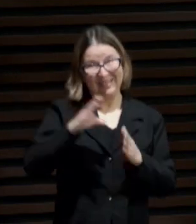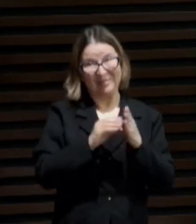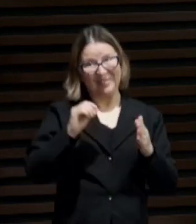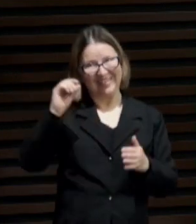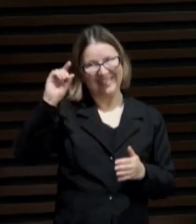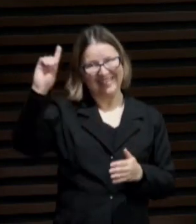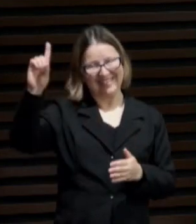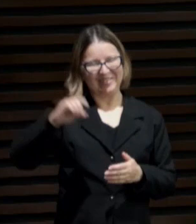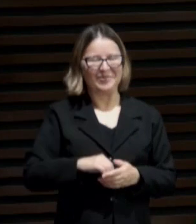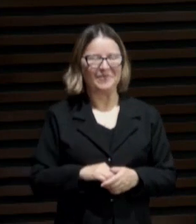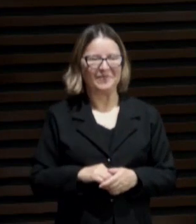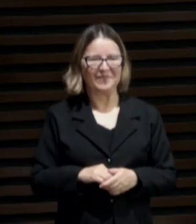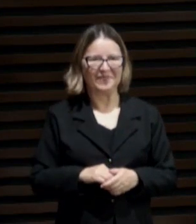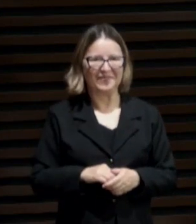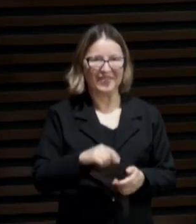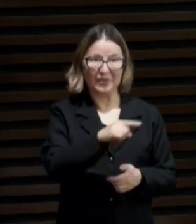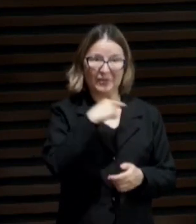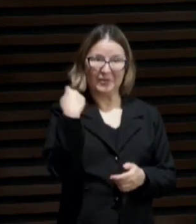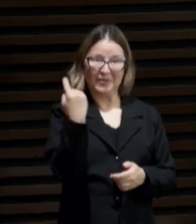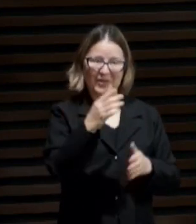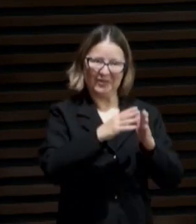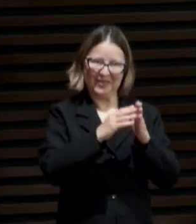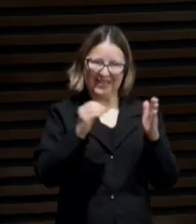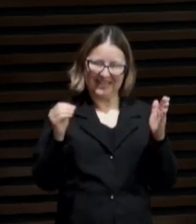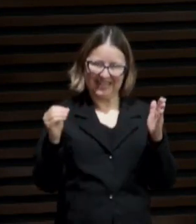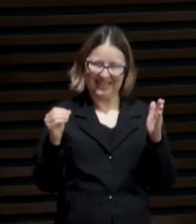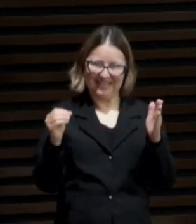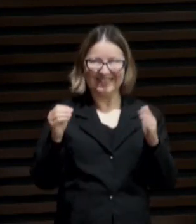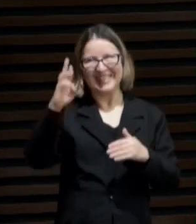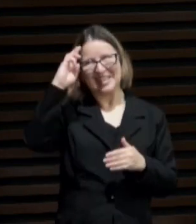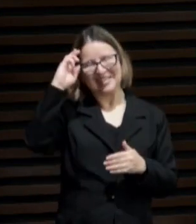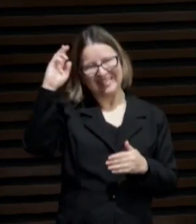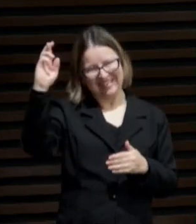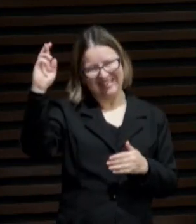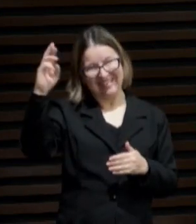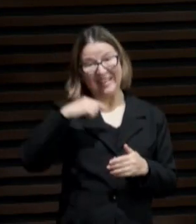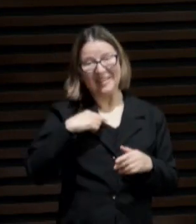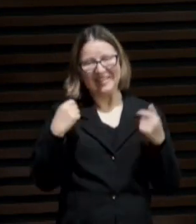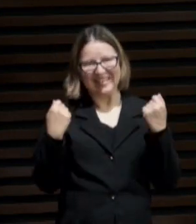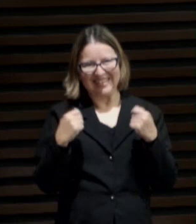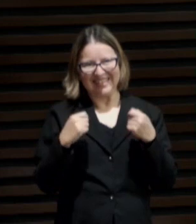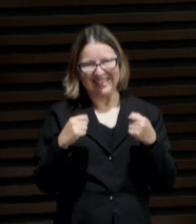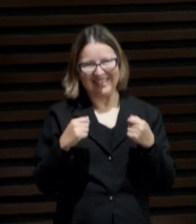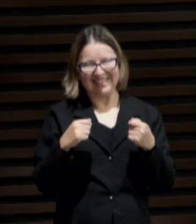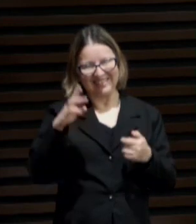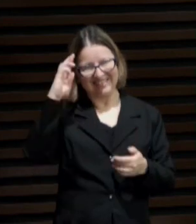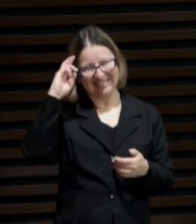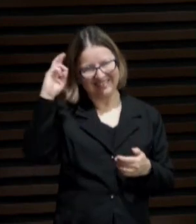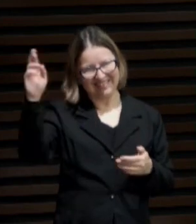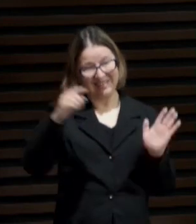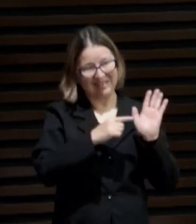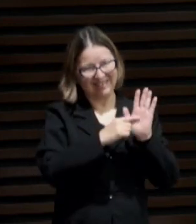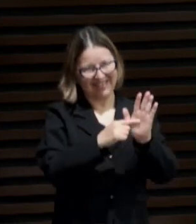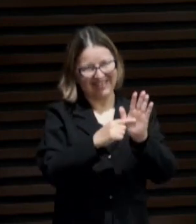Então, o nosso modelo tem que estar no Senhor. Eu preciso que Ele expresse